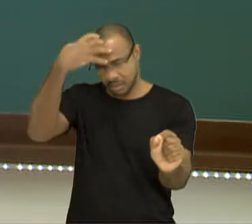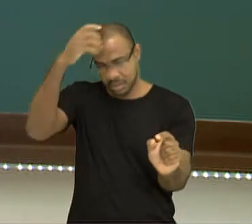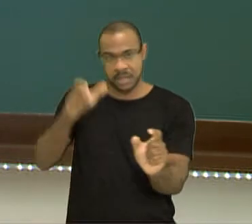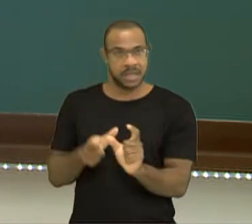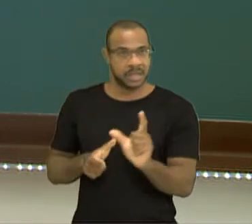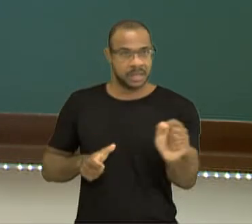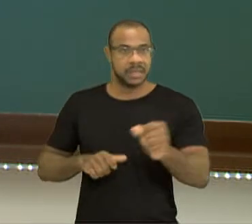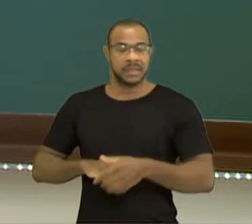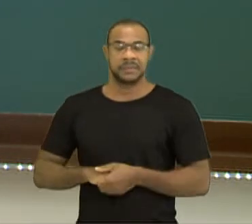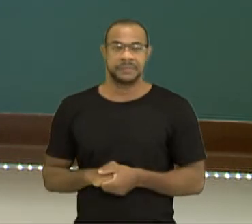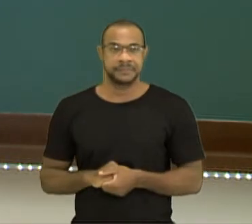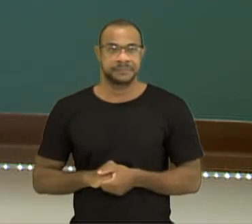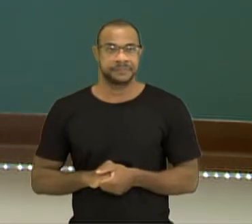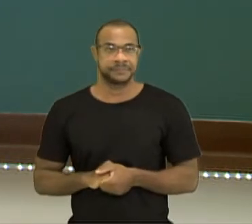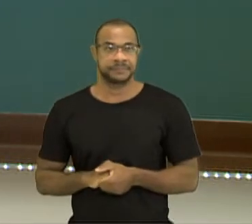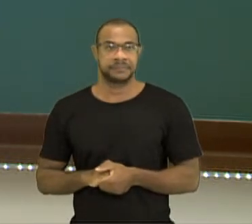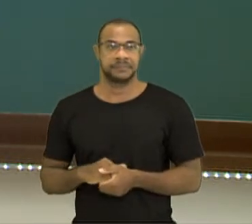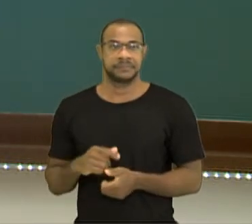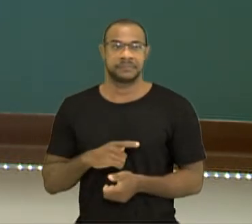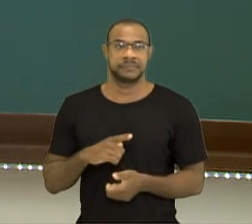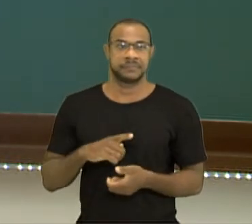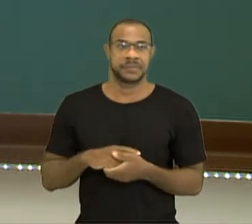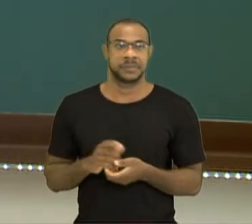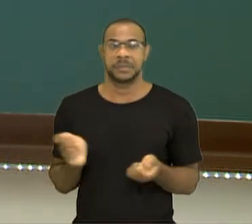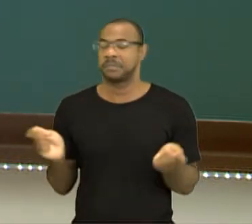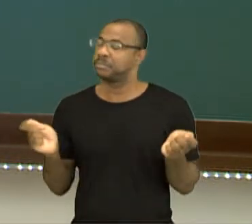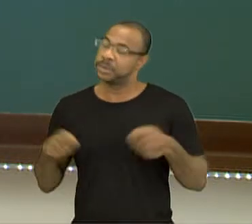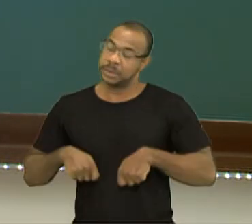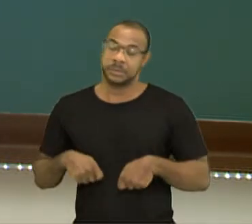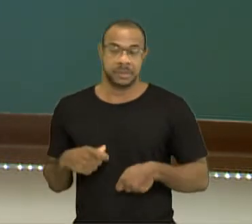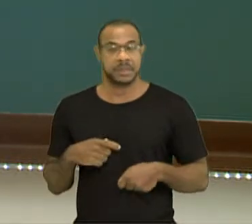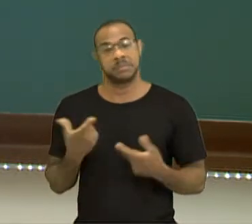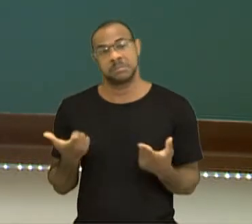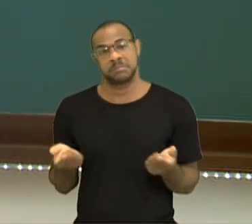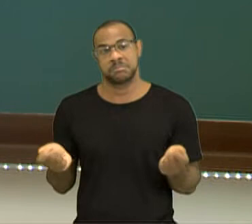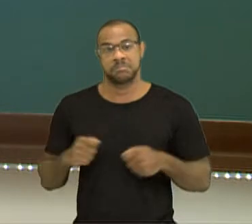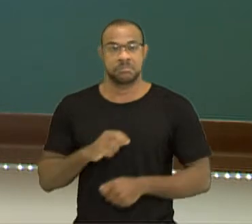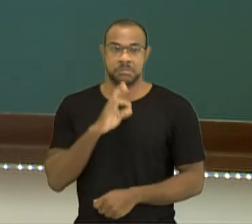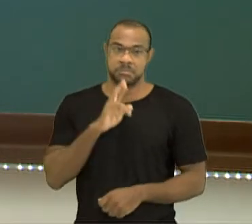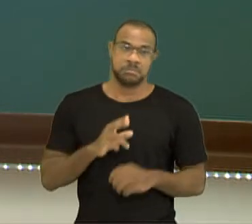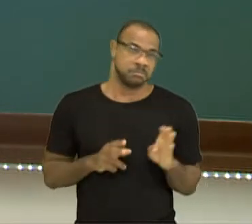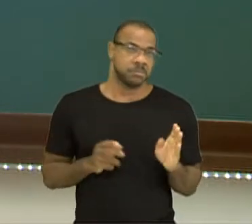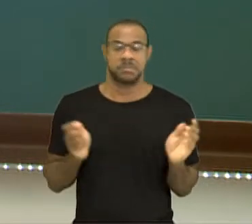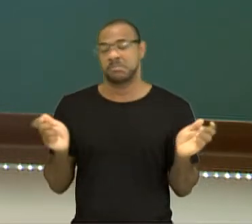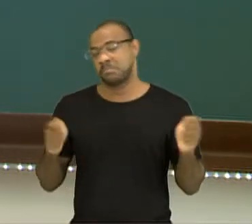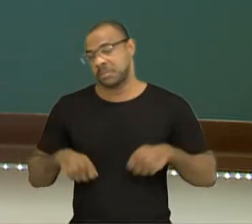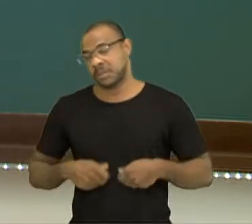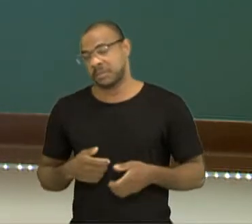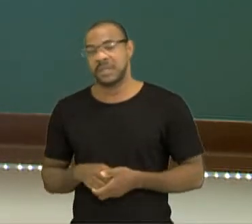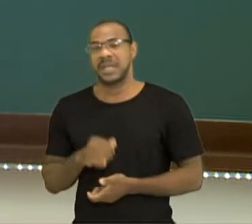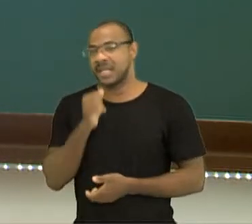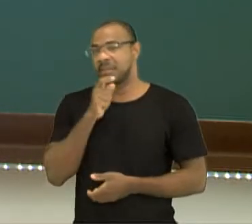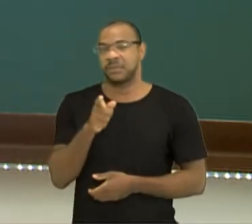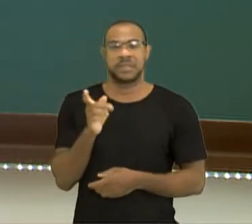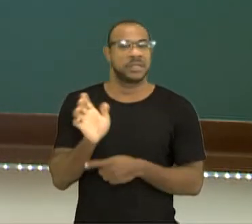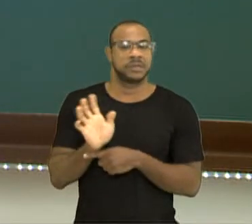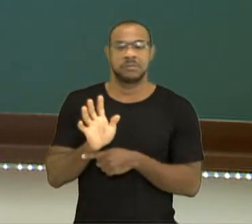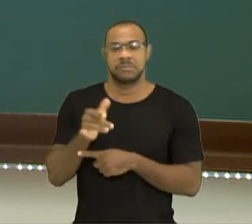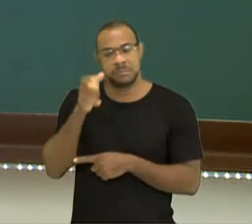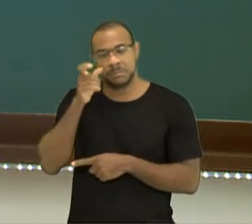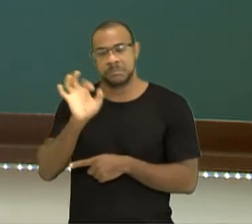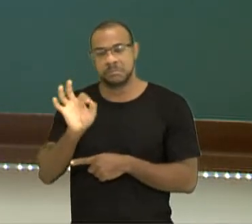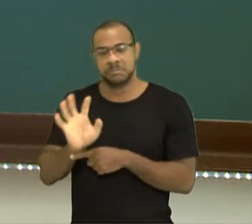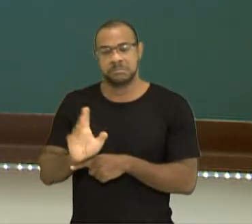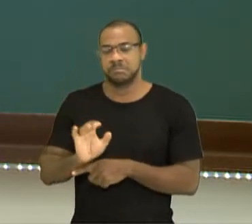Aqui a gente tem uma past possibility, né? Vamos supor, para quem não tinha assistido o filme, para quem não sabe, ela